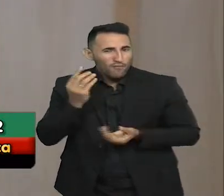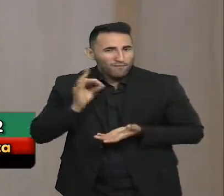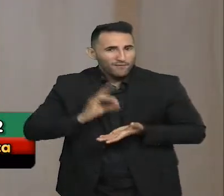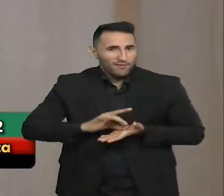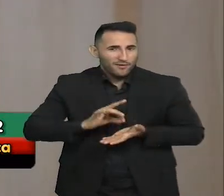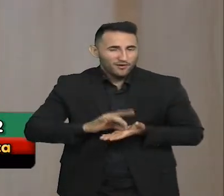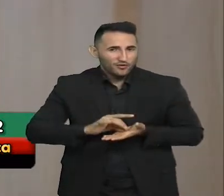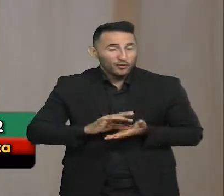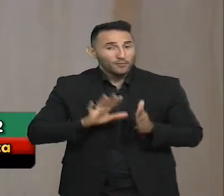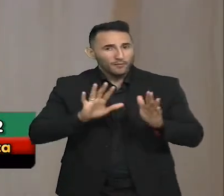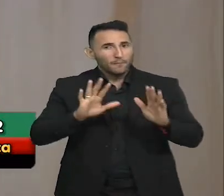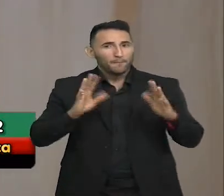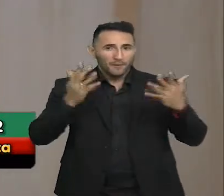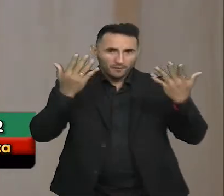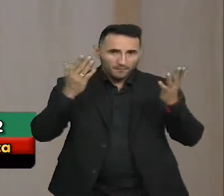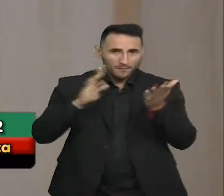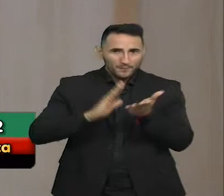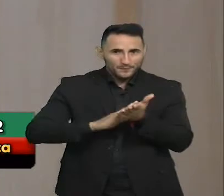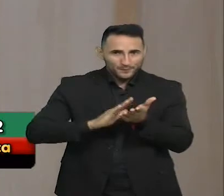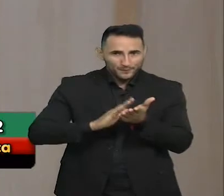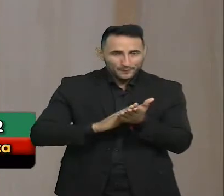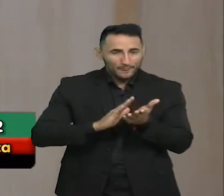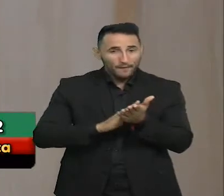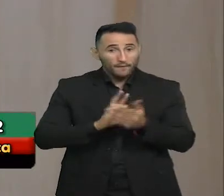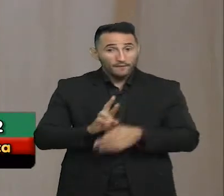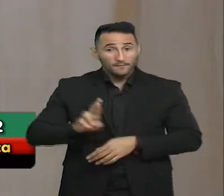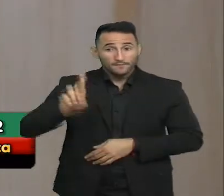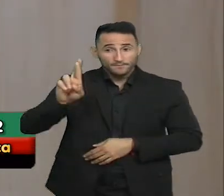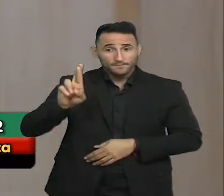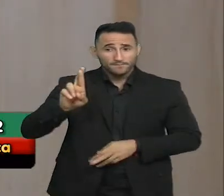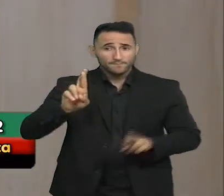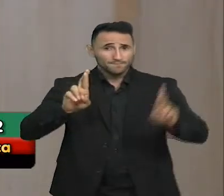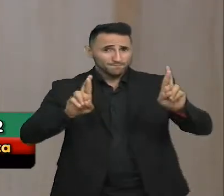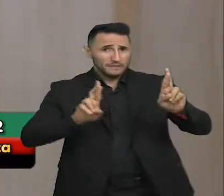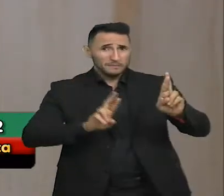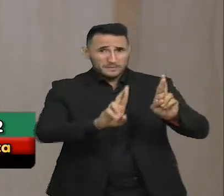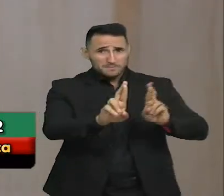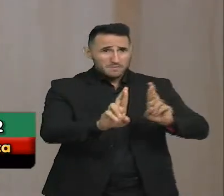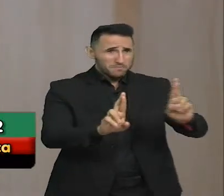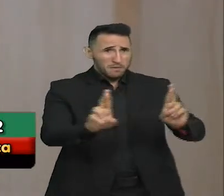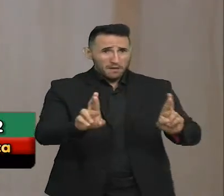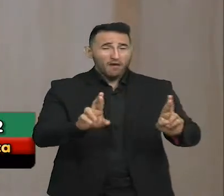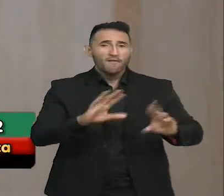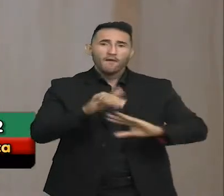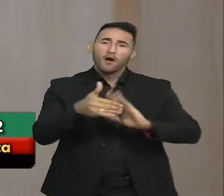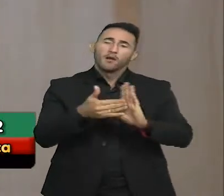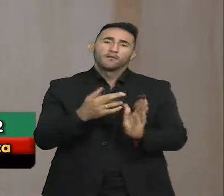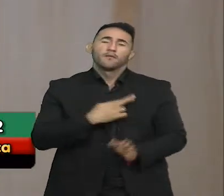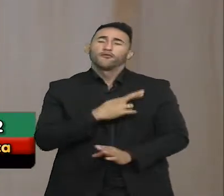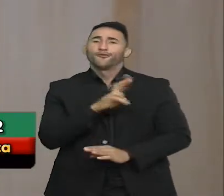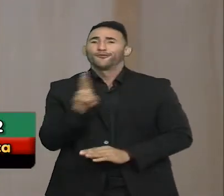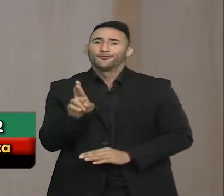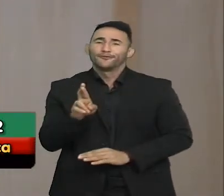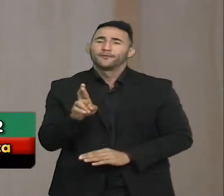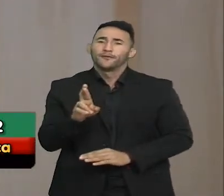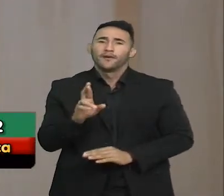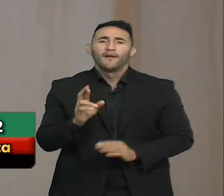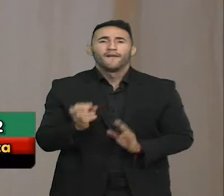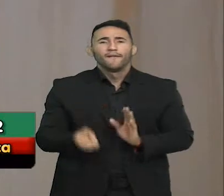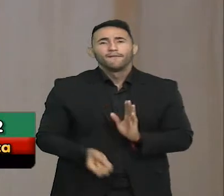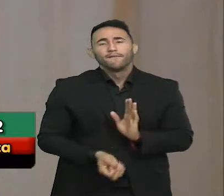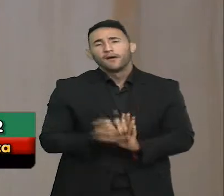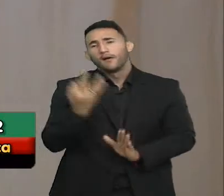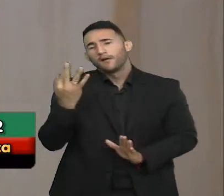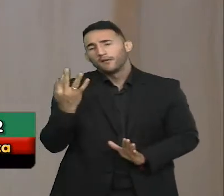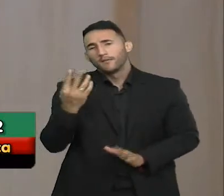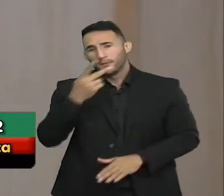E parabenizo aqui essa representatividade grande que eu estou vendo de povos de